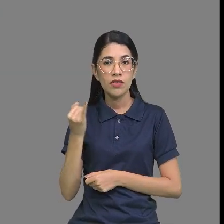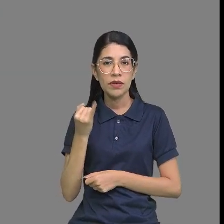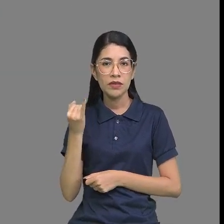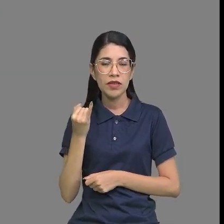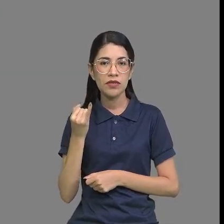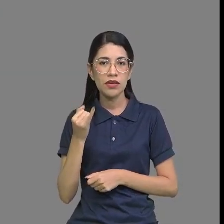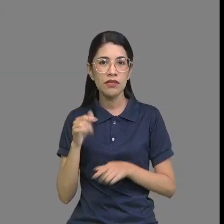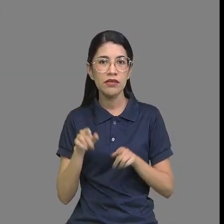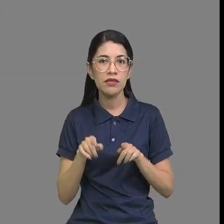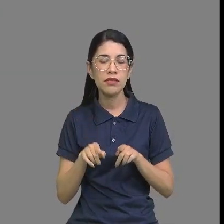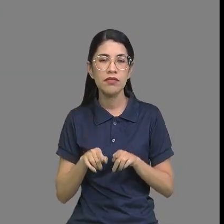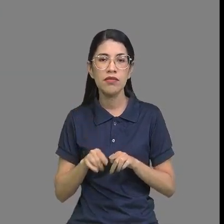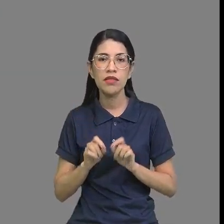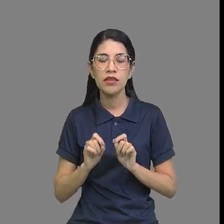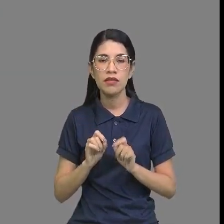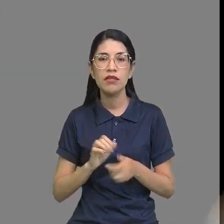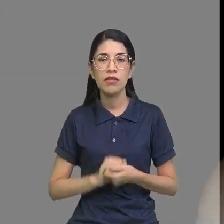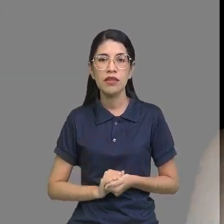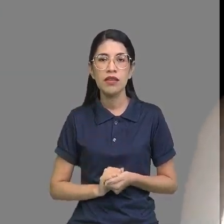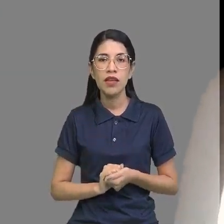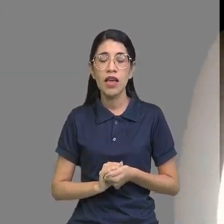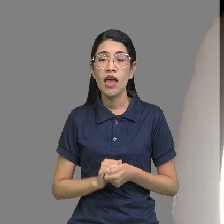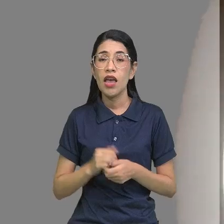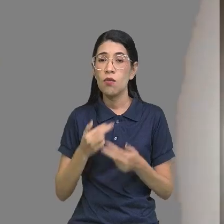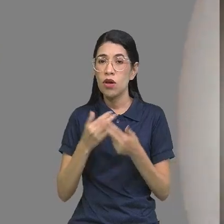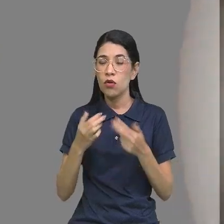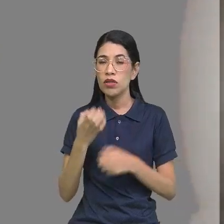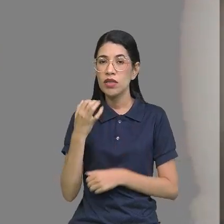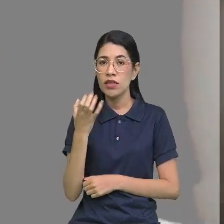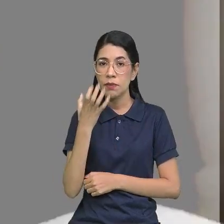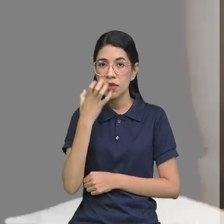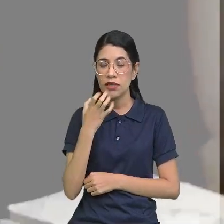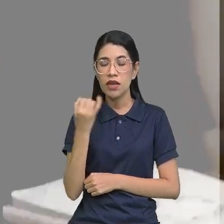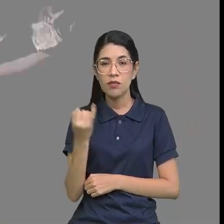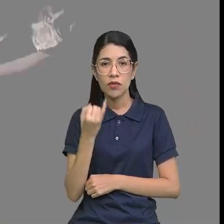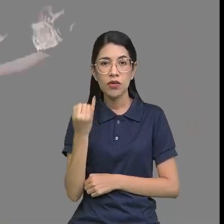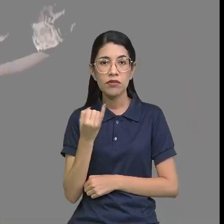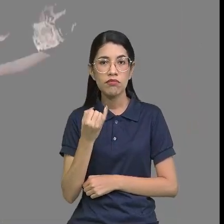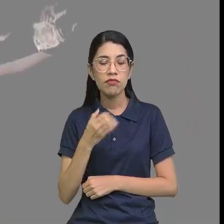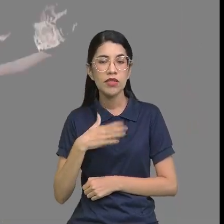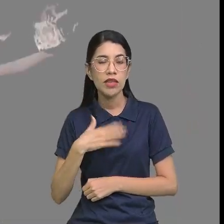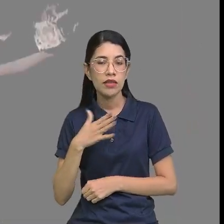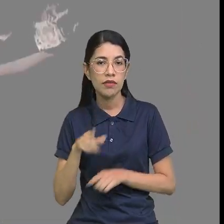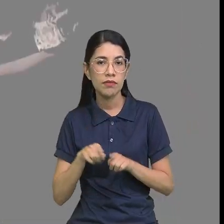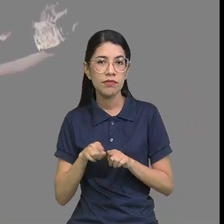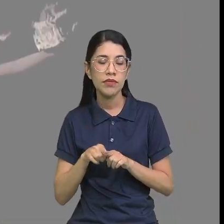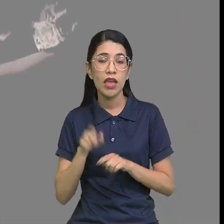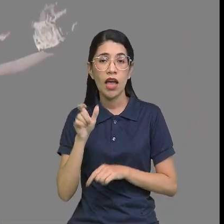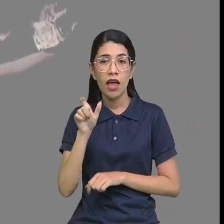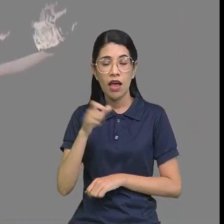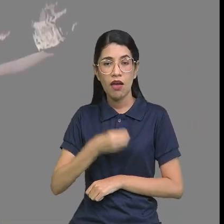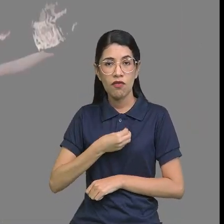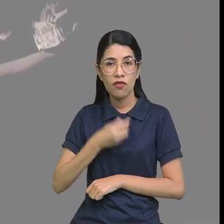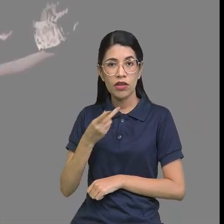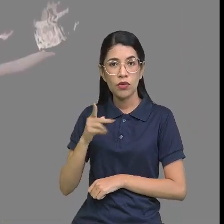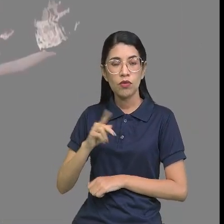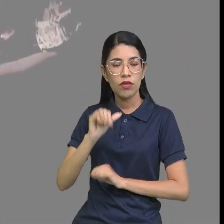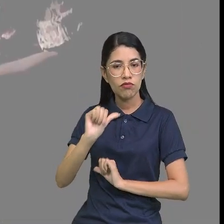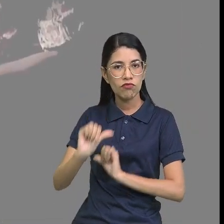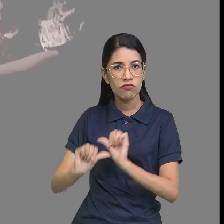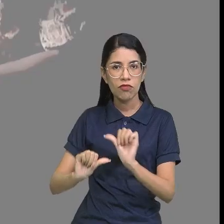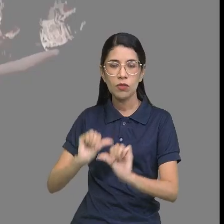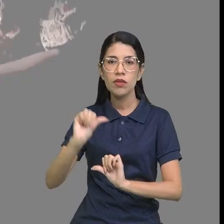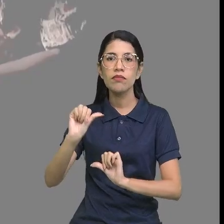dizer. É coisa muito séria e muito alegre. Sua vida vai mudar